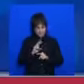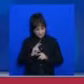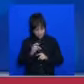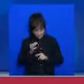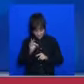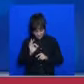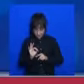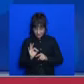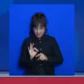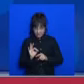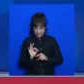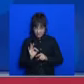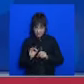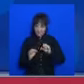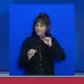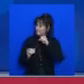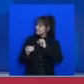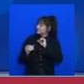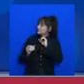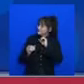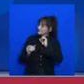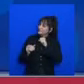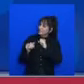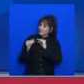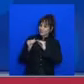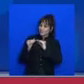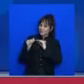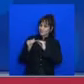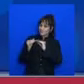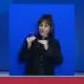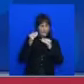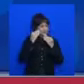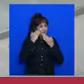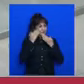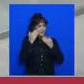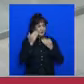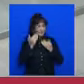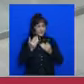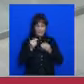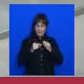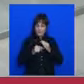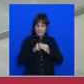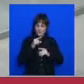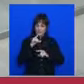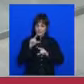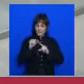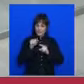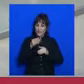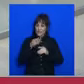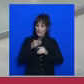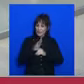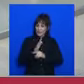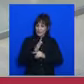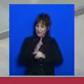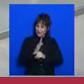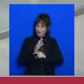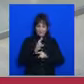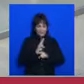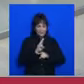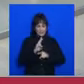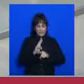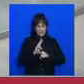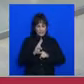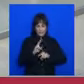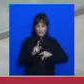Auditoras, confirmam. Sim, confirmo. Sim, confirmo. Obrigado. Primeiro sorteio realizado, validado por nossas